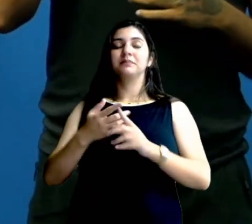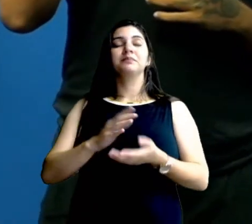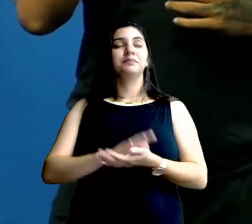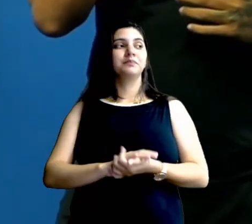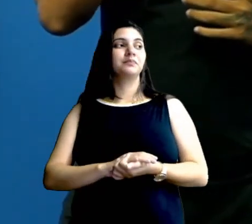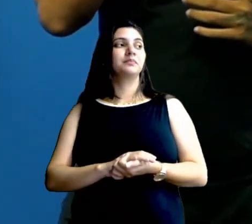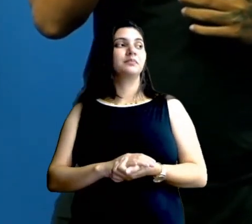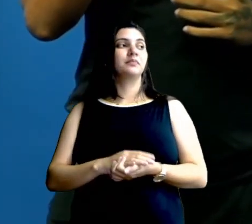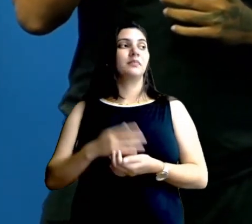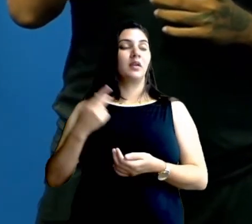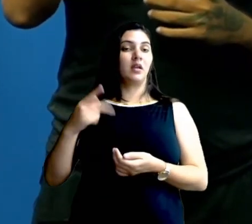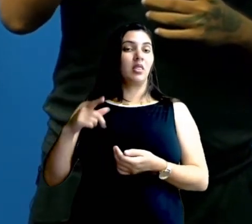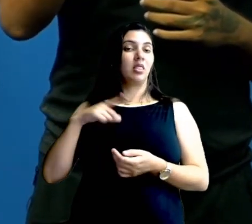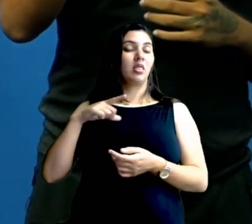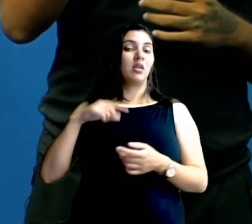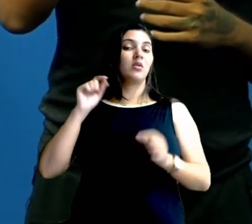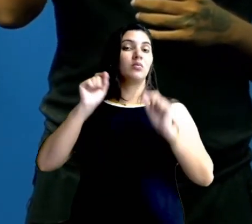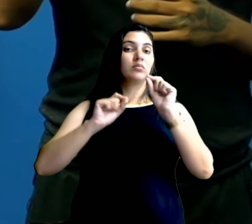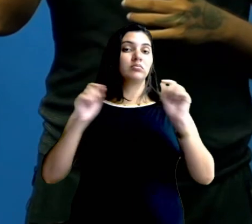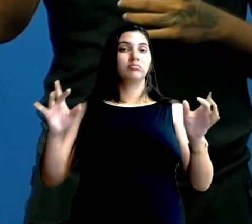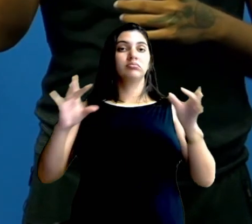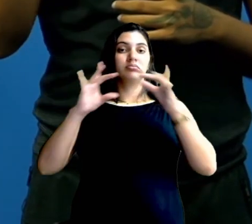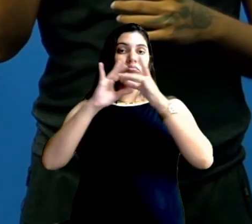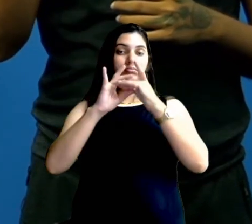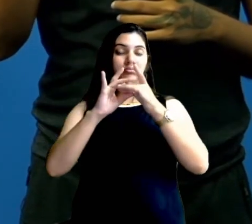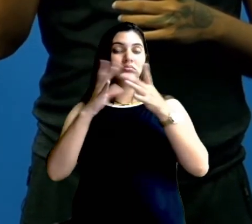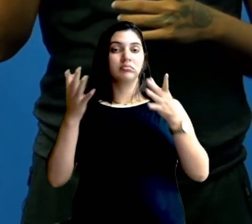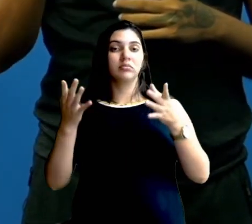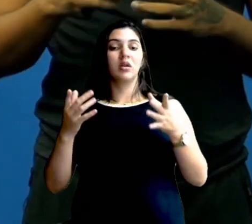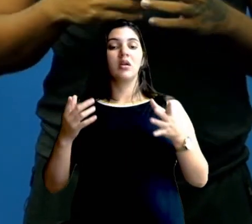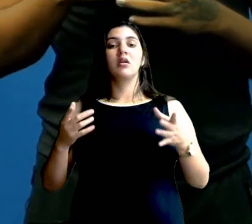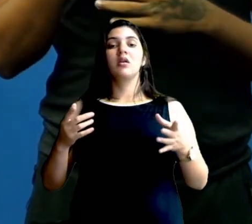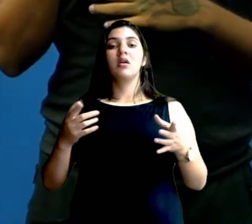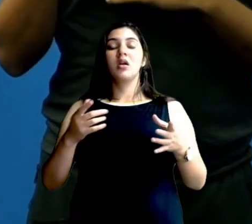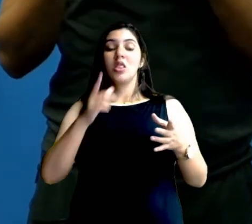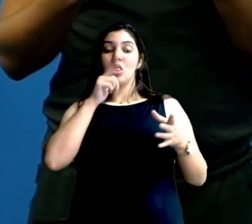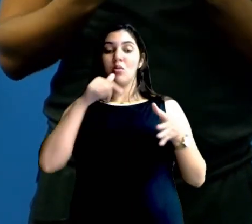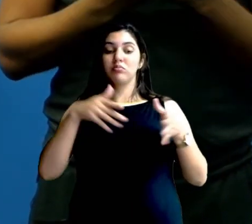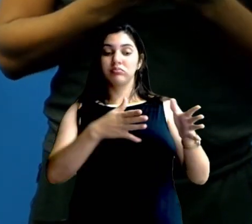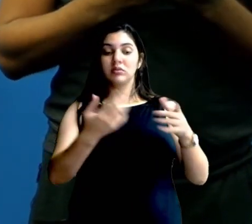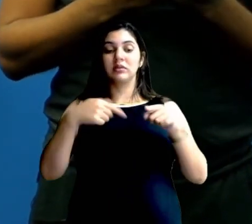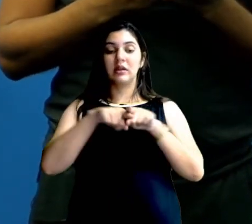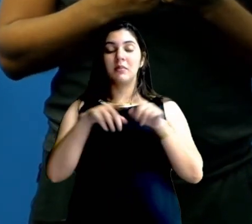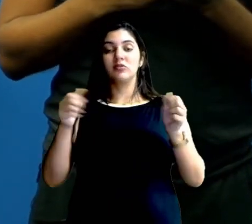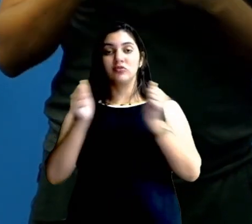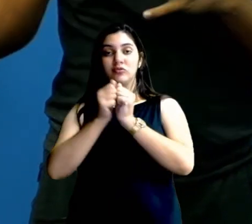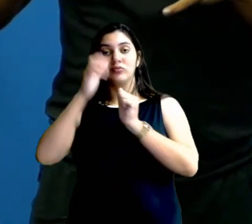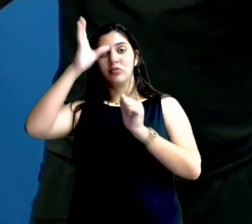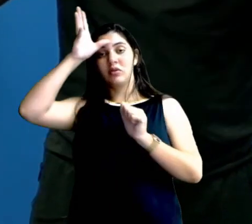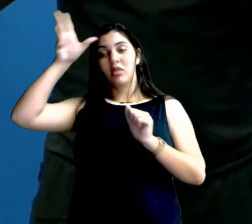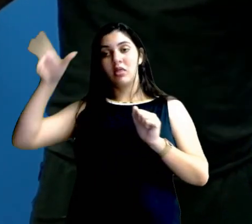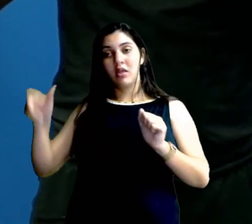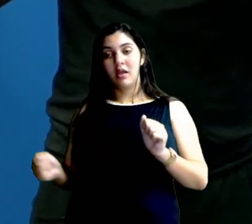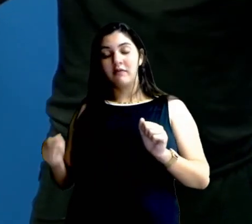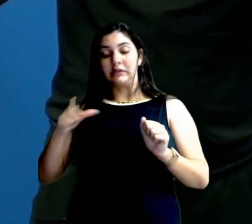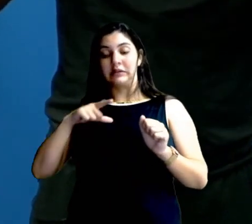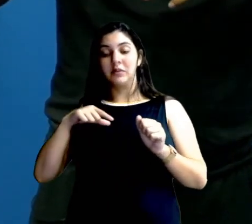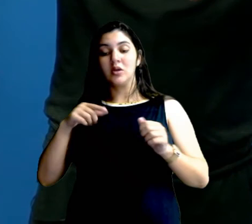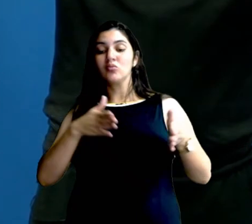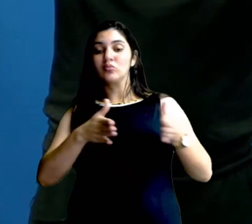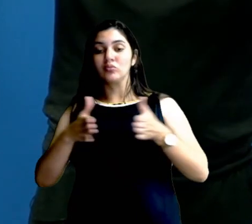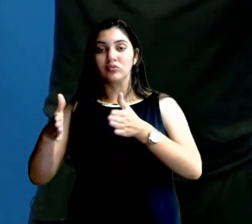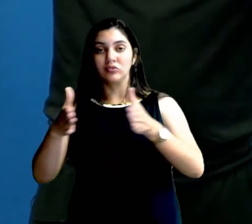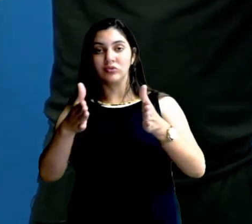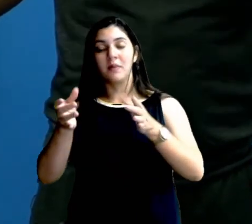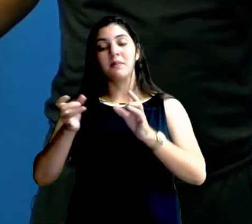então eles fazem uma ligação do mar mediterrâneo ao em a África né as rotas comerciais dele nas rotura as